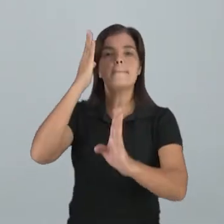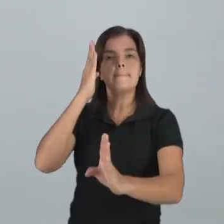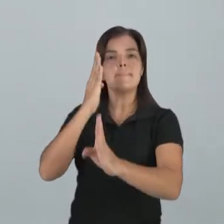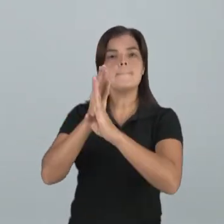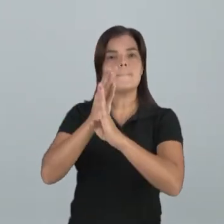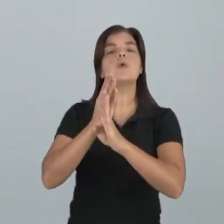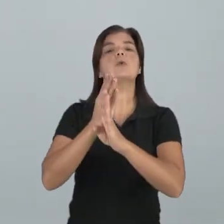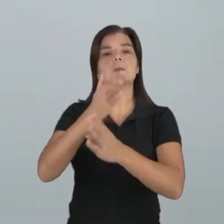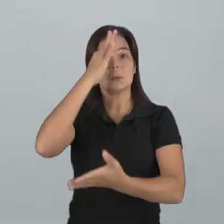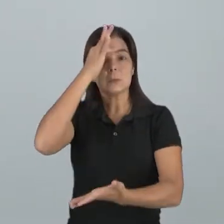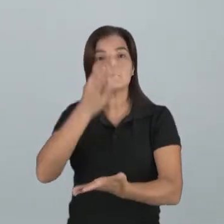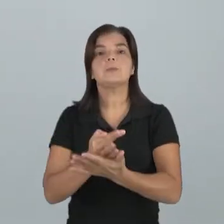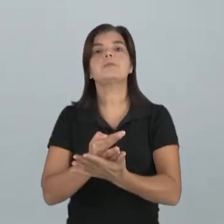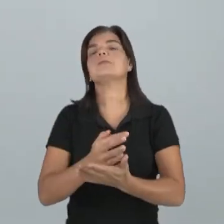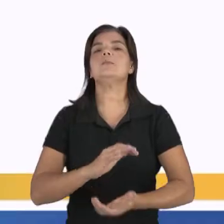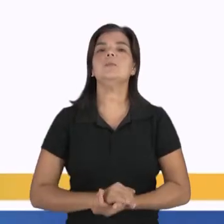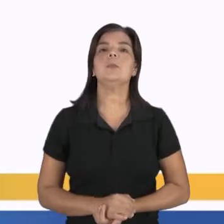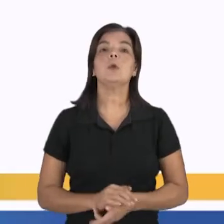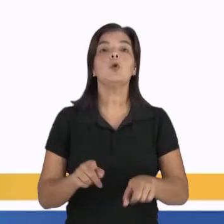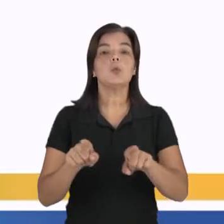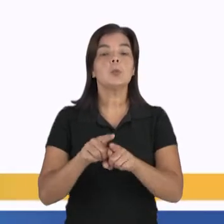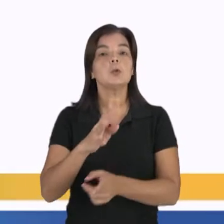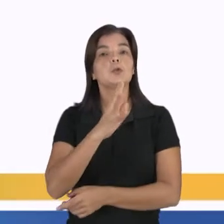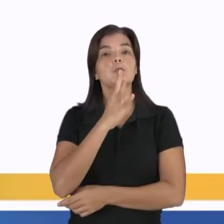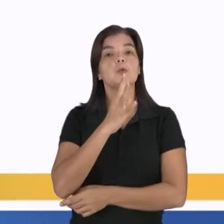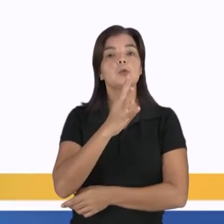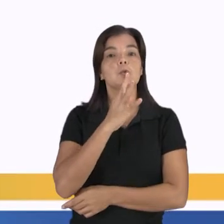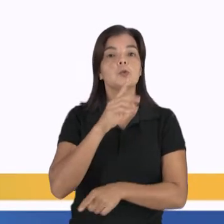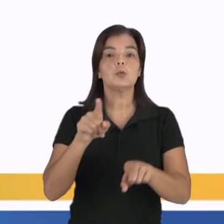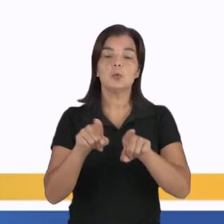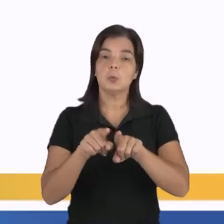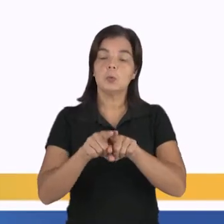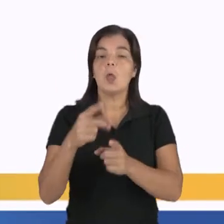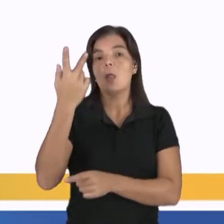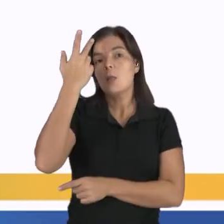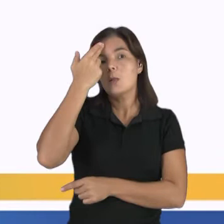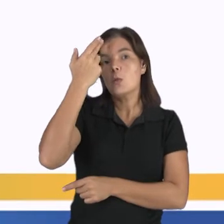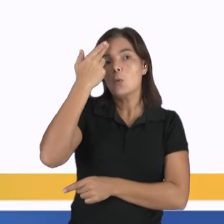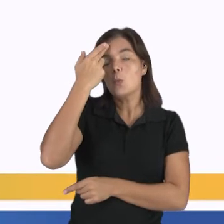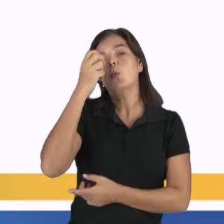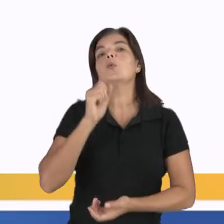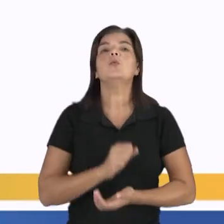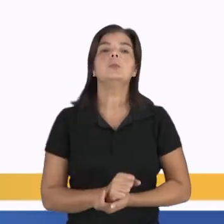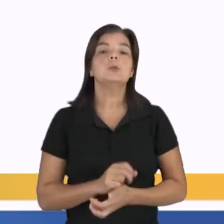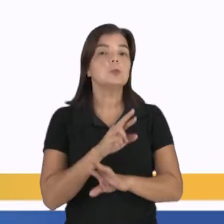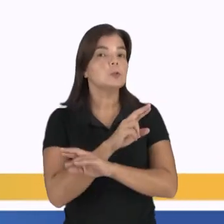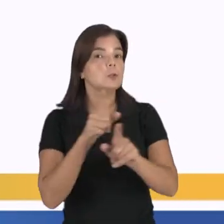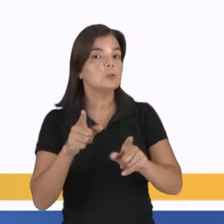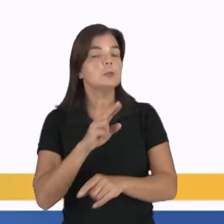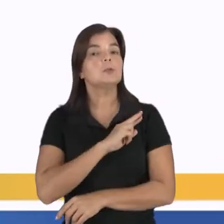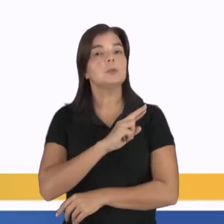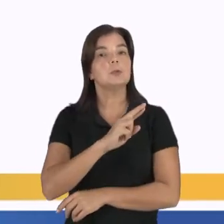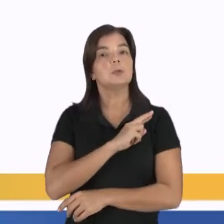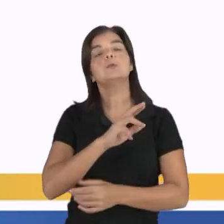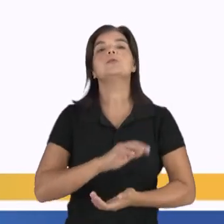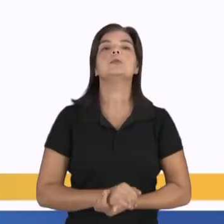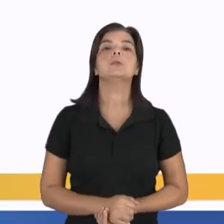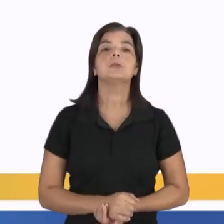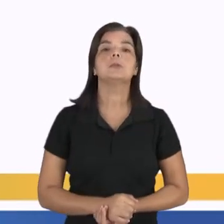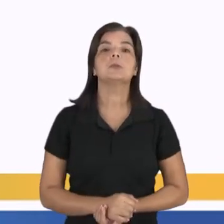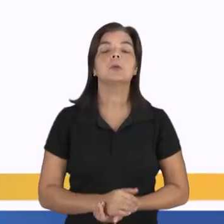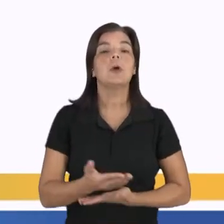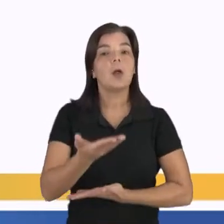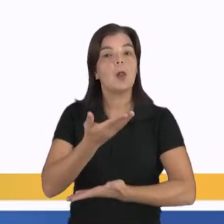da sua fé. Estabelece um reconhecimento de traços comuns entre diferentes religiões. Relacionamento